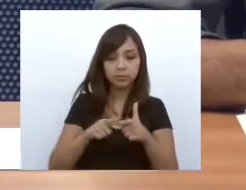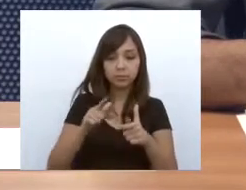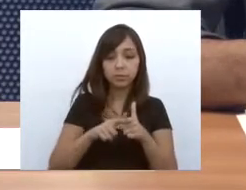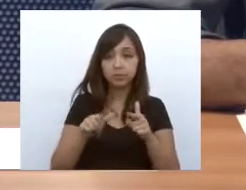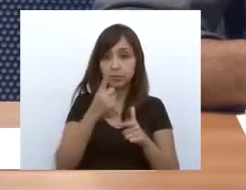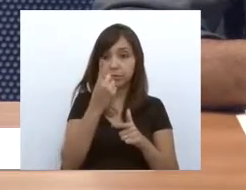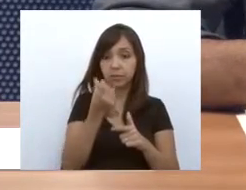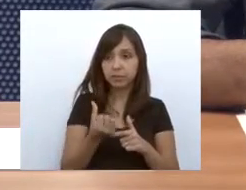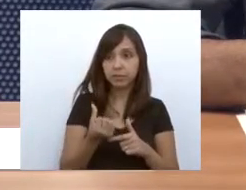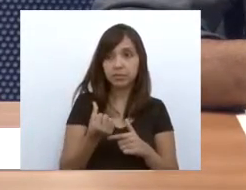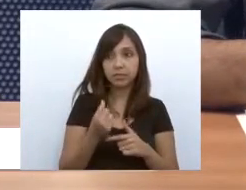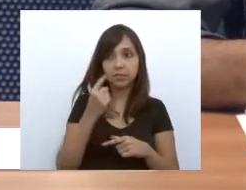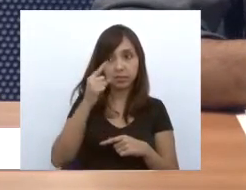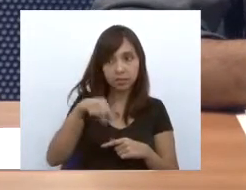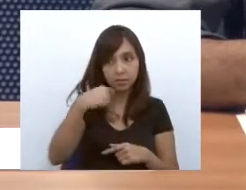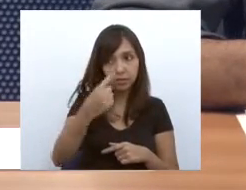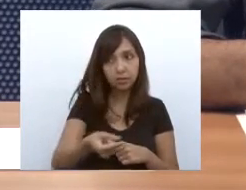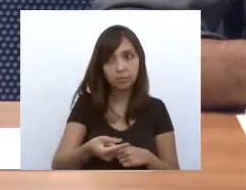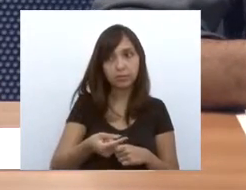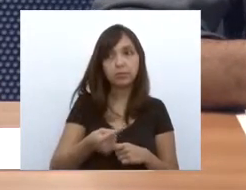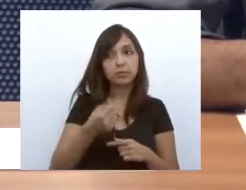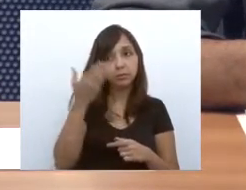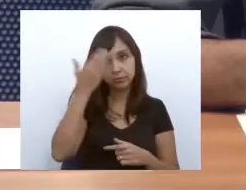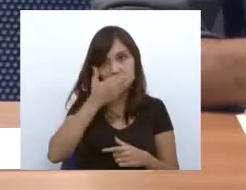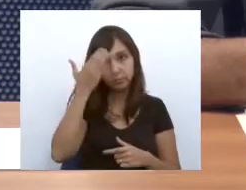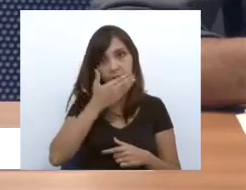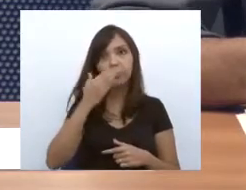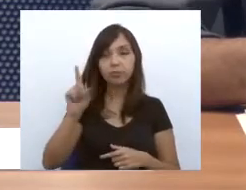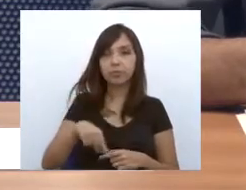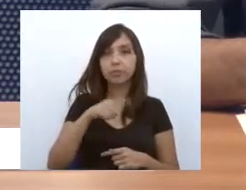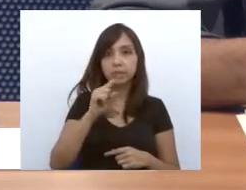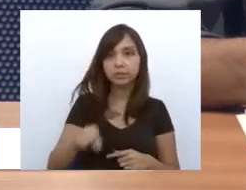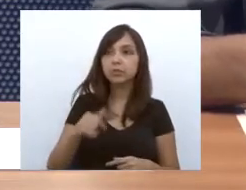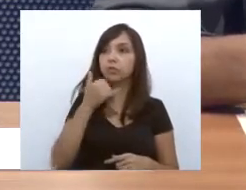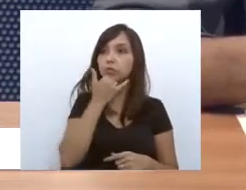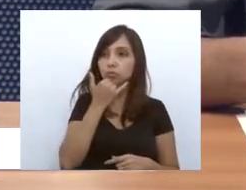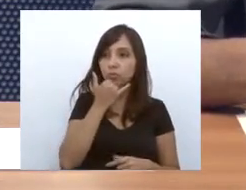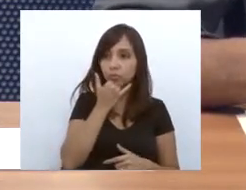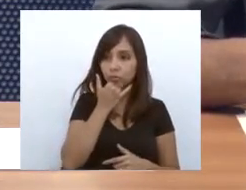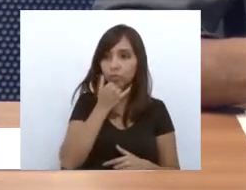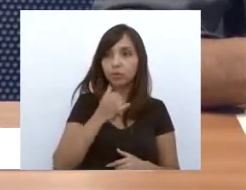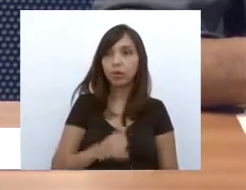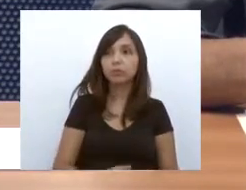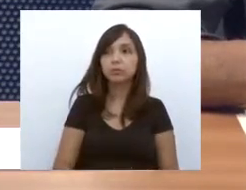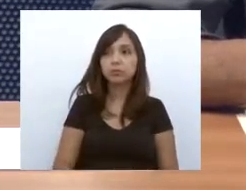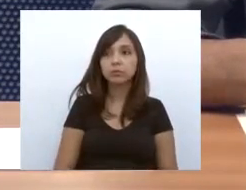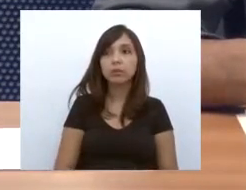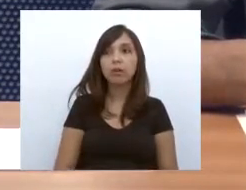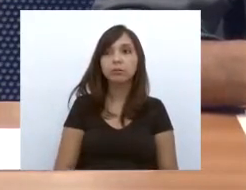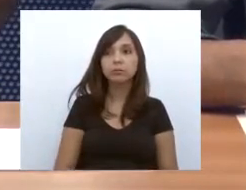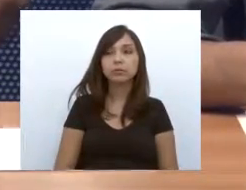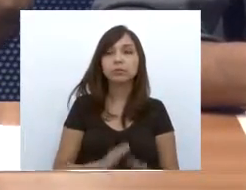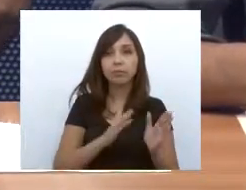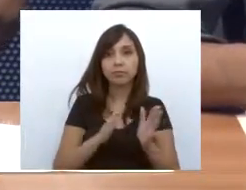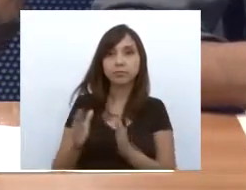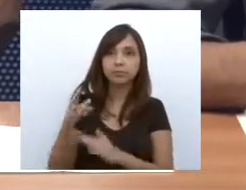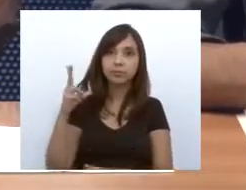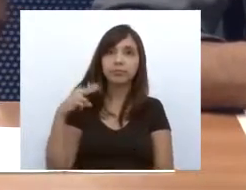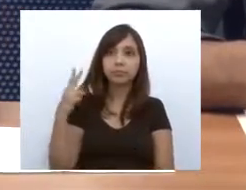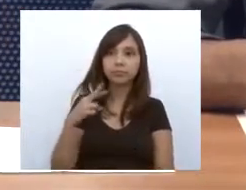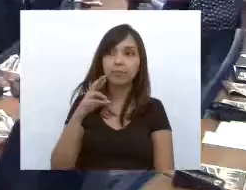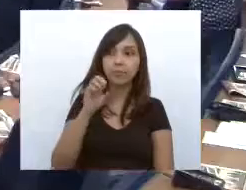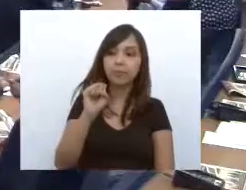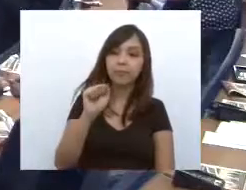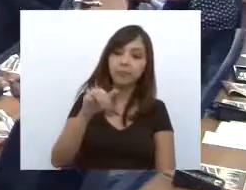marcava 16, não marcava. Depois, como foi na hora, eu não vi. Por isso eu cancelei. Mas me desculpe, vereador. Tá bom? Pela ordem, presidente. Pela ordem,